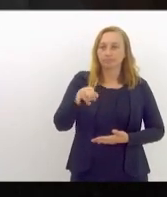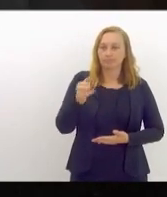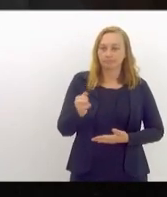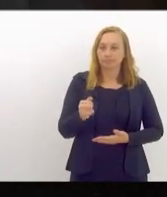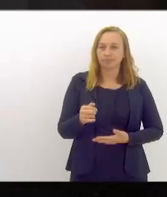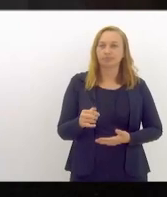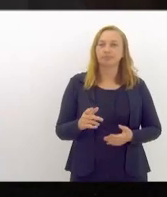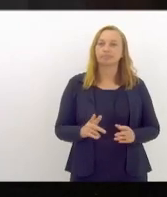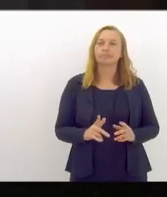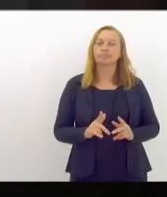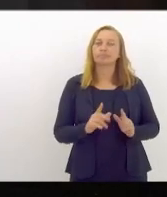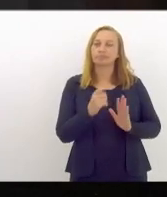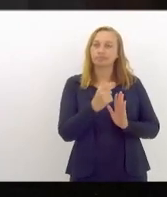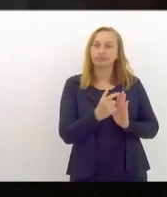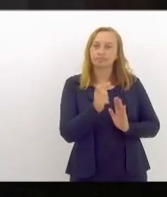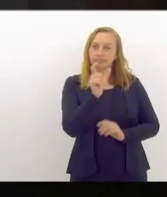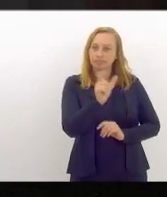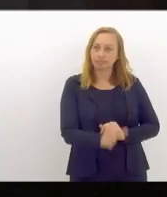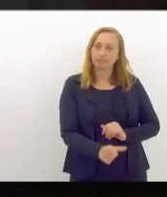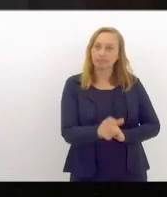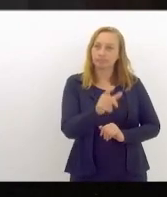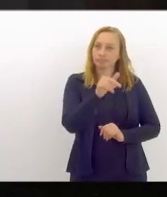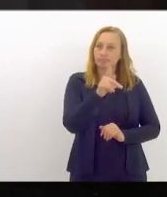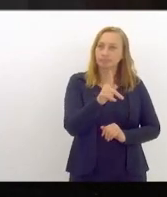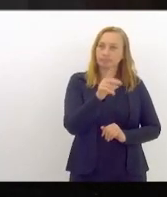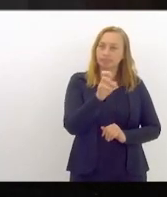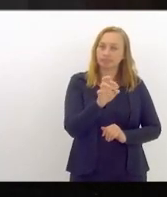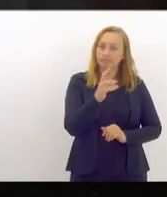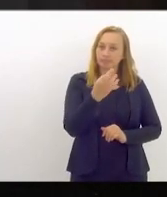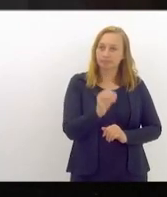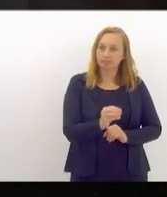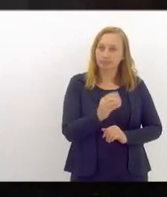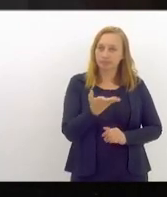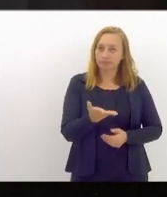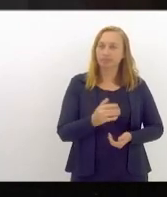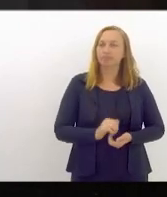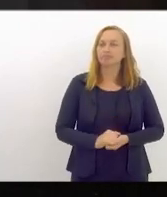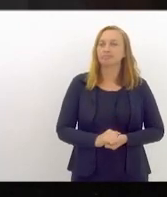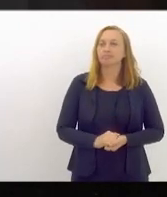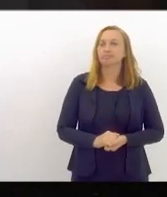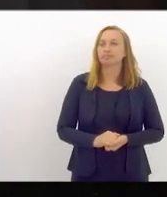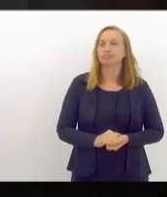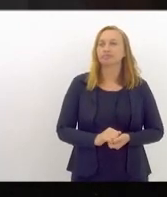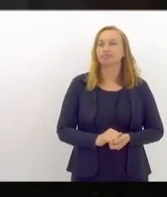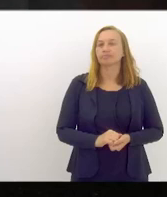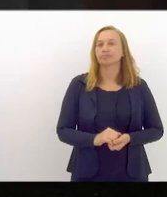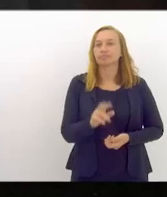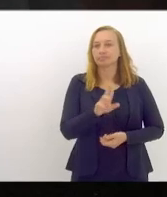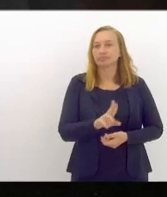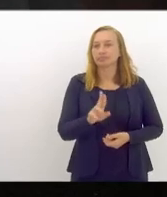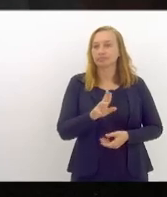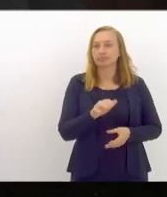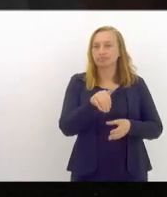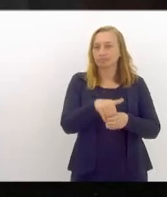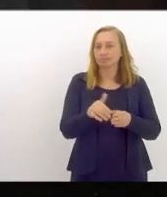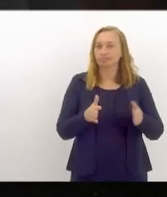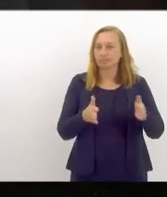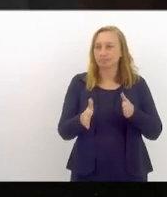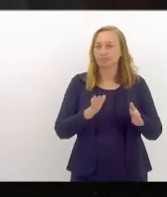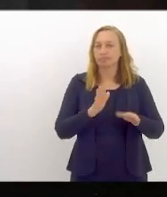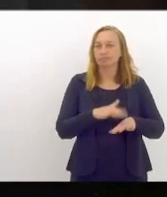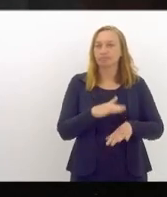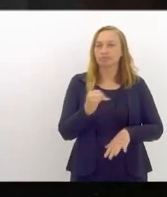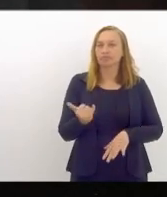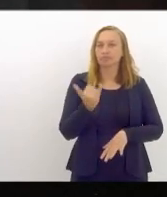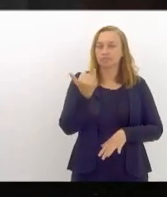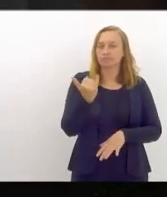assim como o Fábio colocou o cprg que foi tão aparelhado aí na campanha né mas mostra a importância